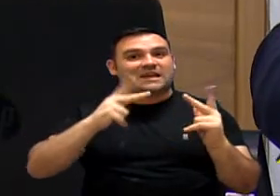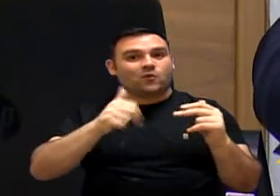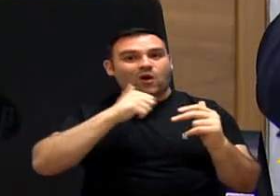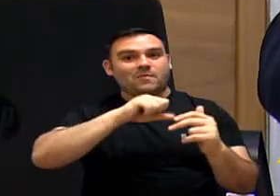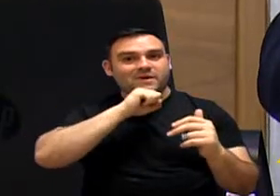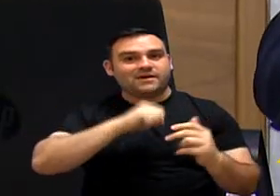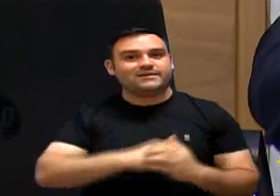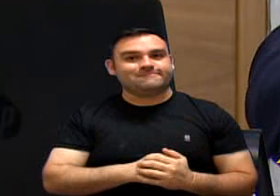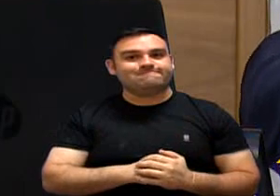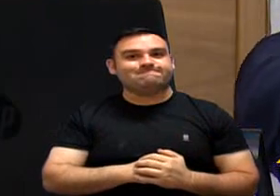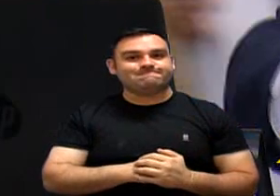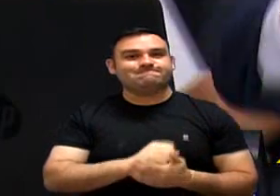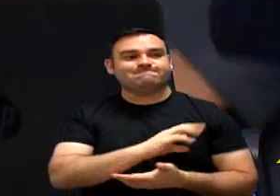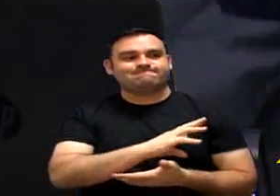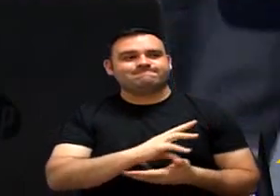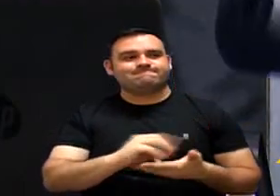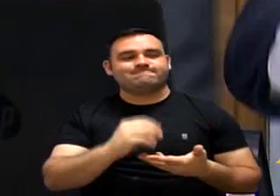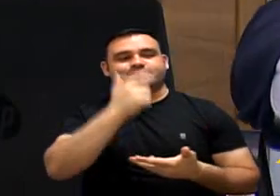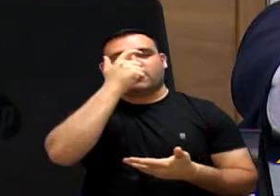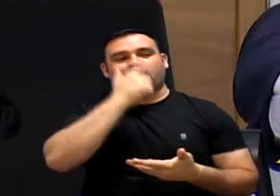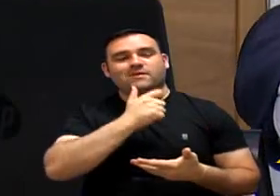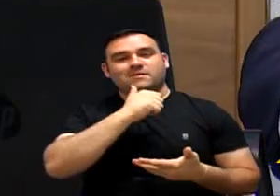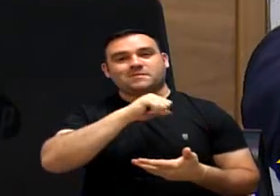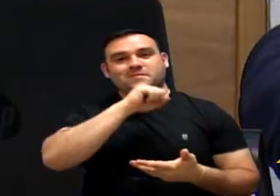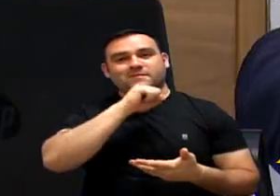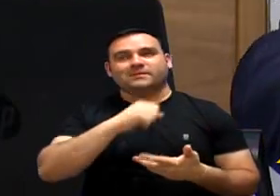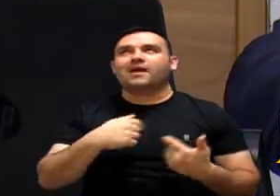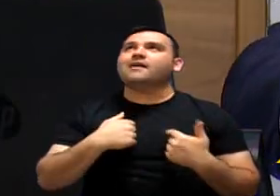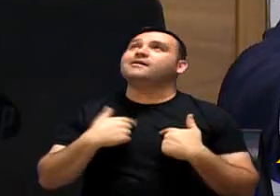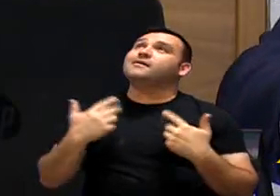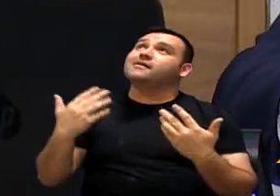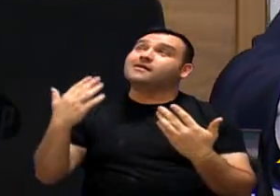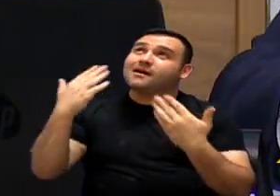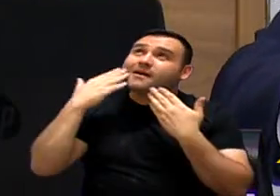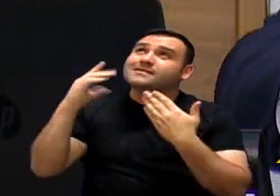né e o louco